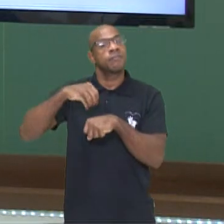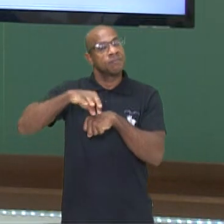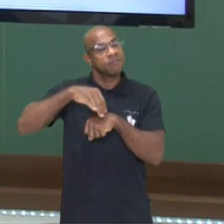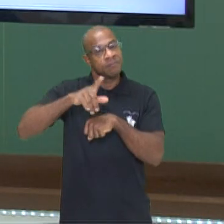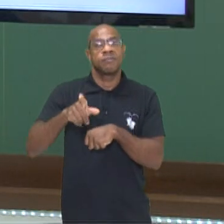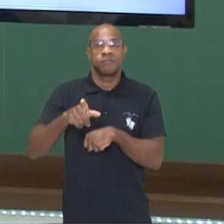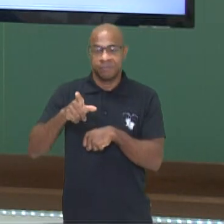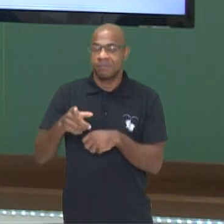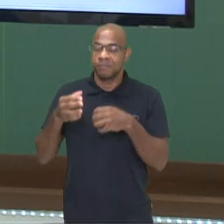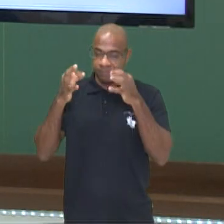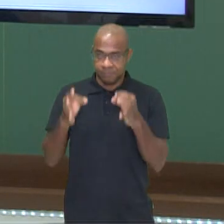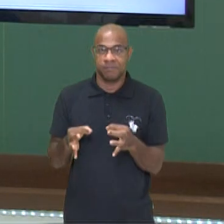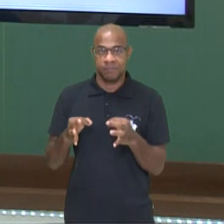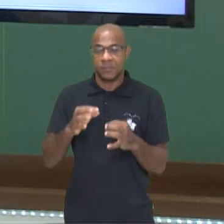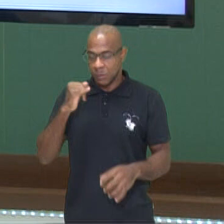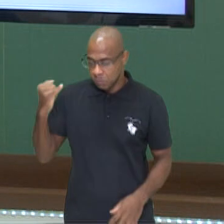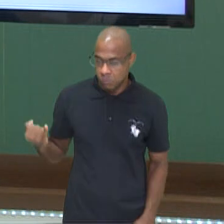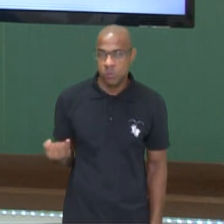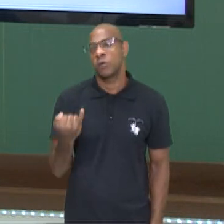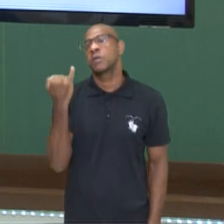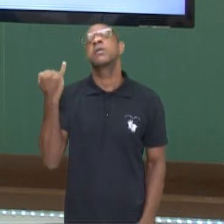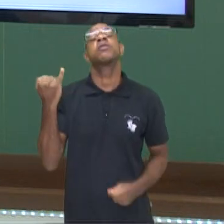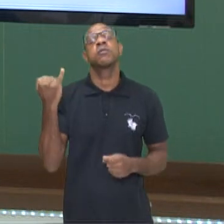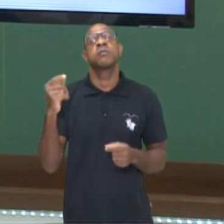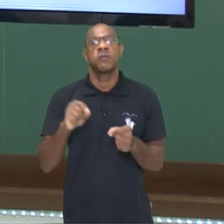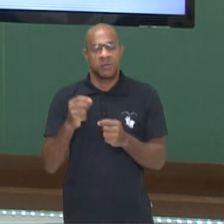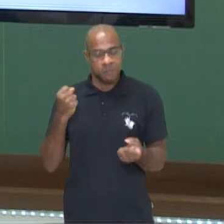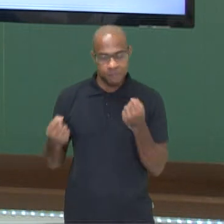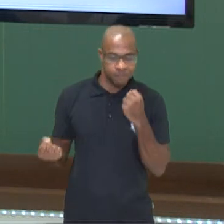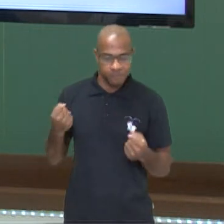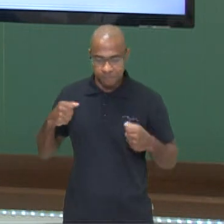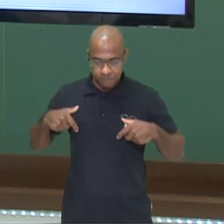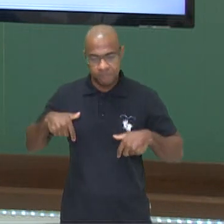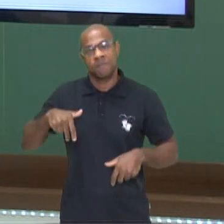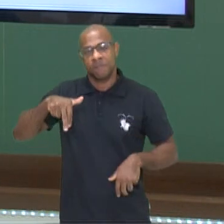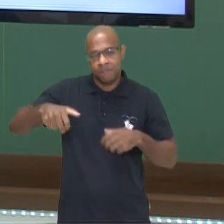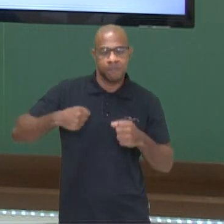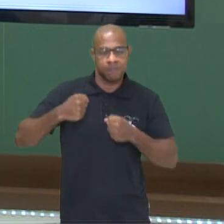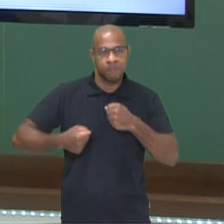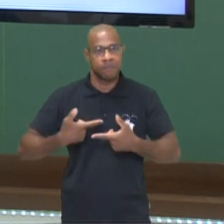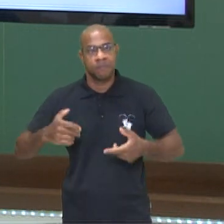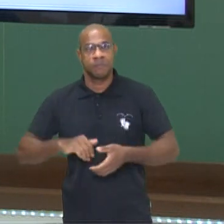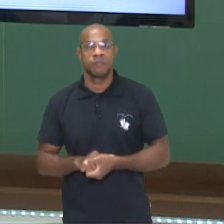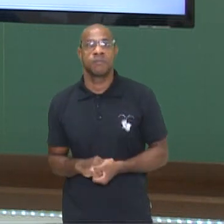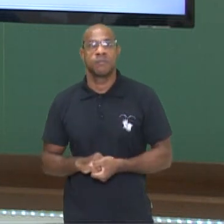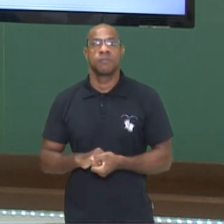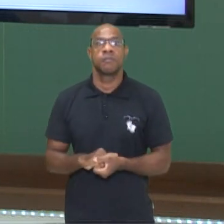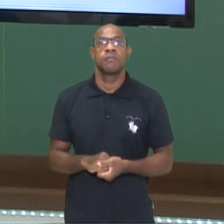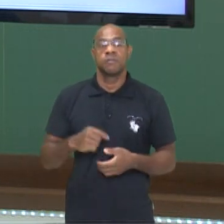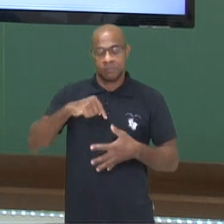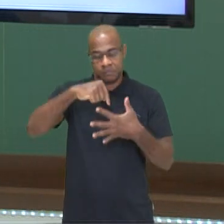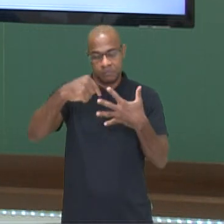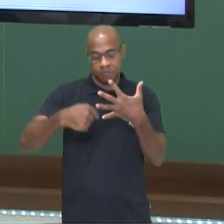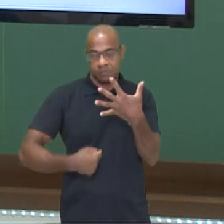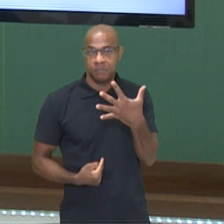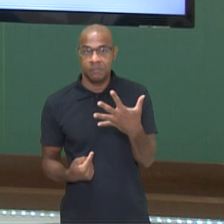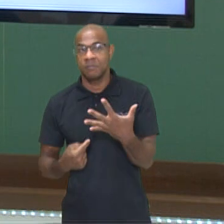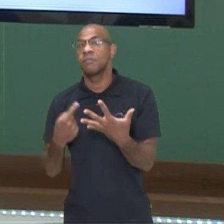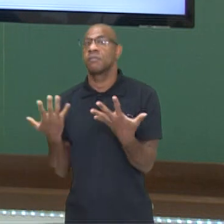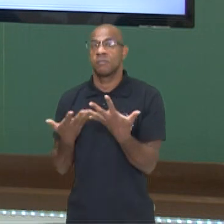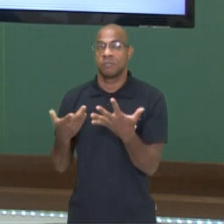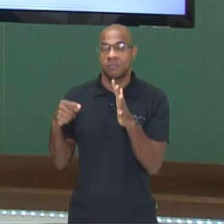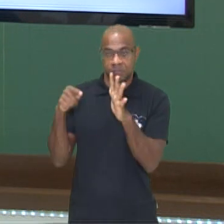ele justifica a importância de realizar uma atividade física. E com base nesses 5 motivos, nós temos